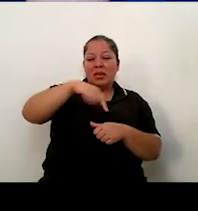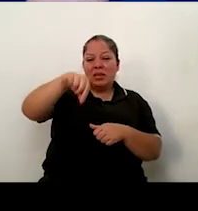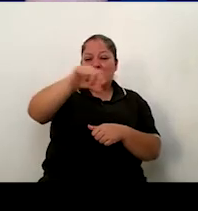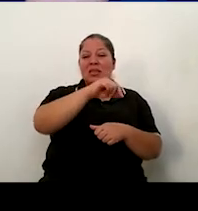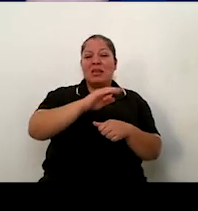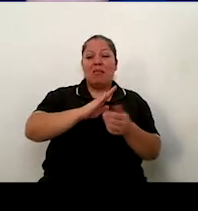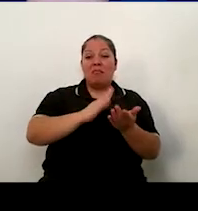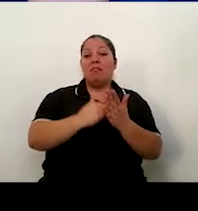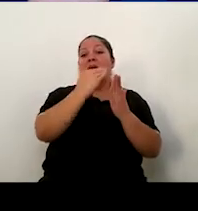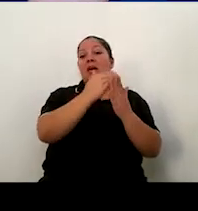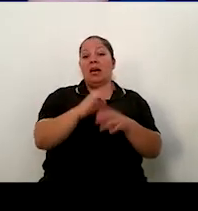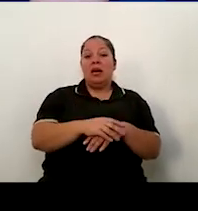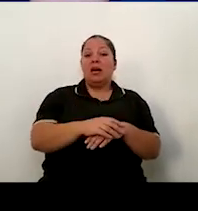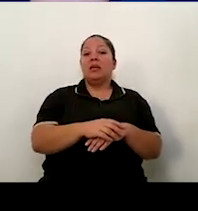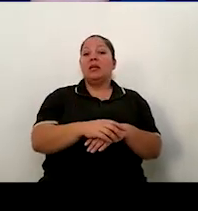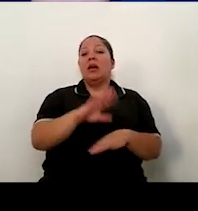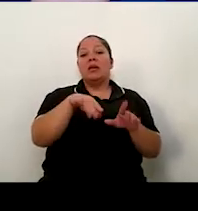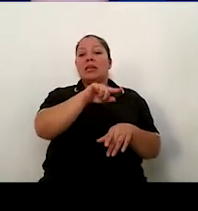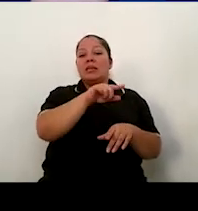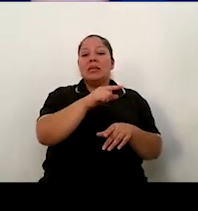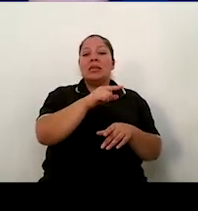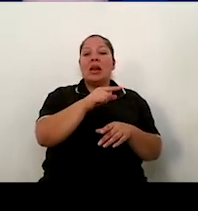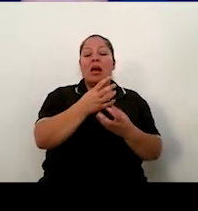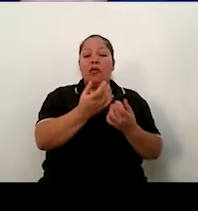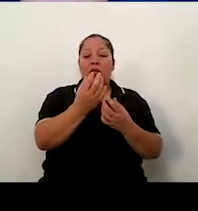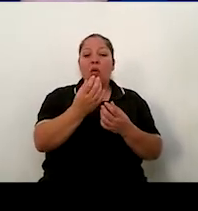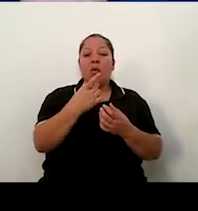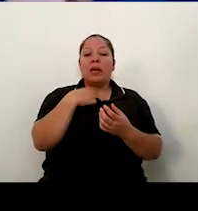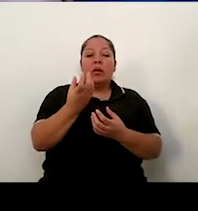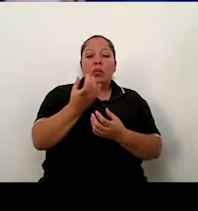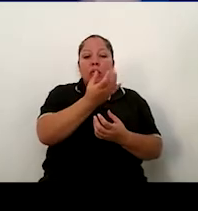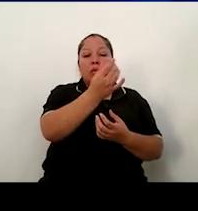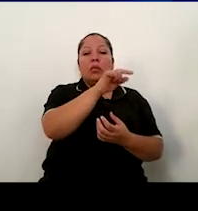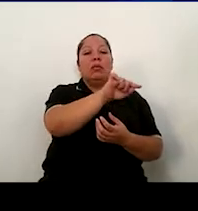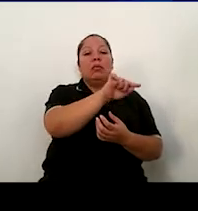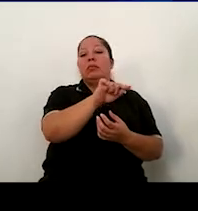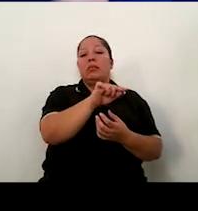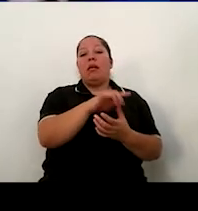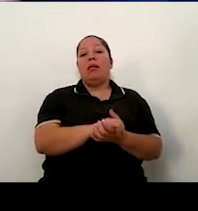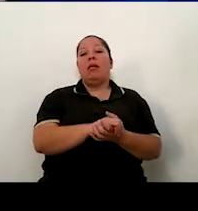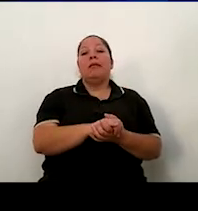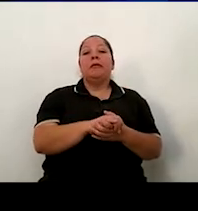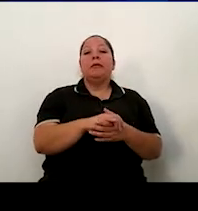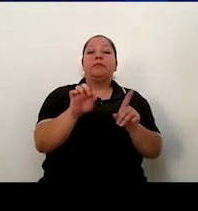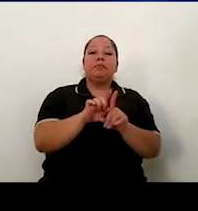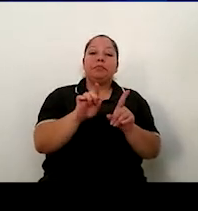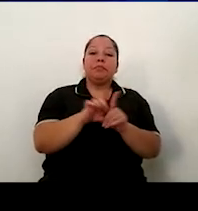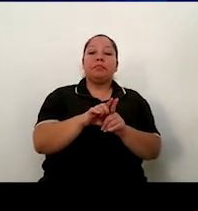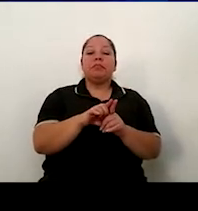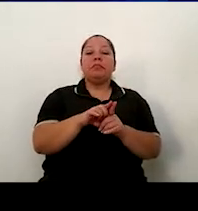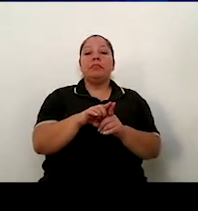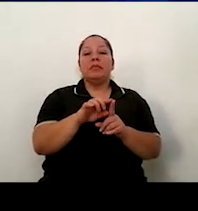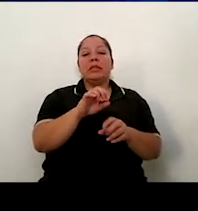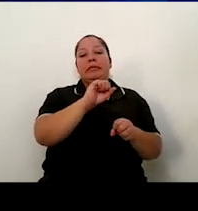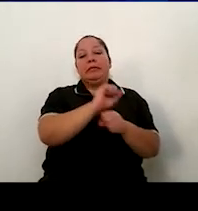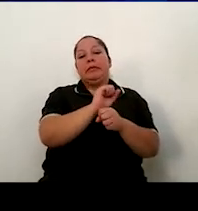sabor da carne e fazer com que ela dure por mais tempo. E quais são as carnes processadas? Aí é presunto,